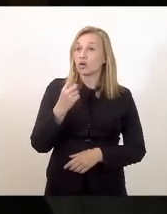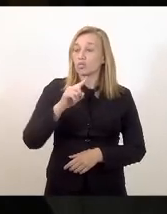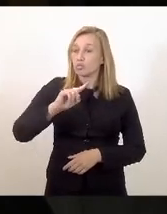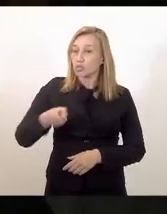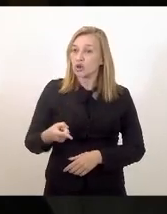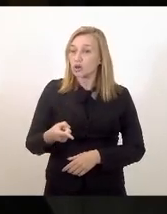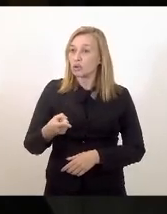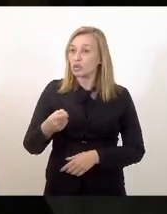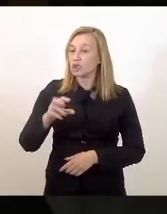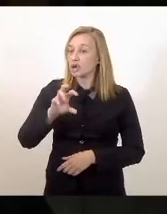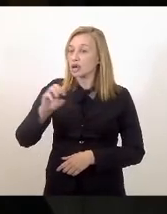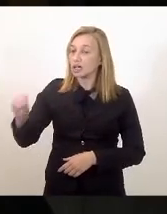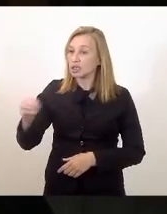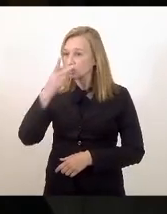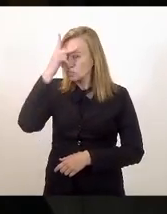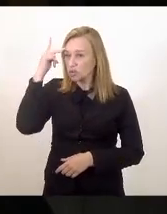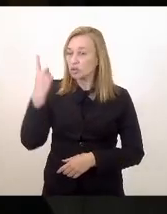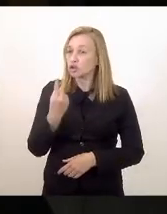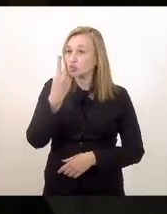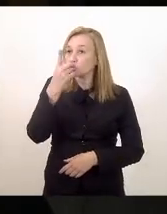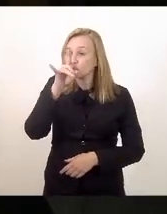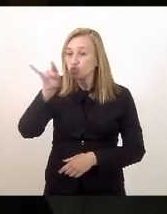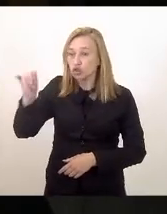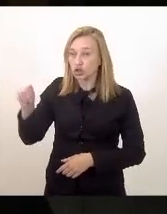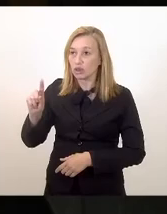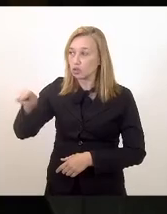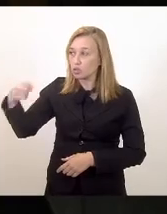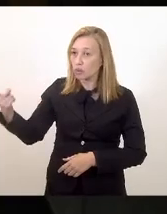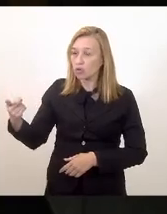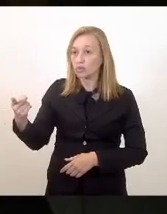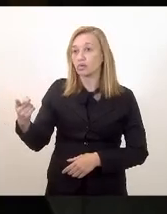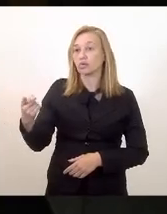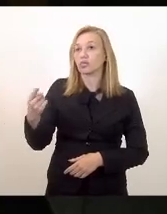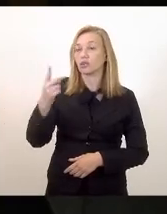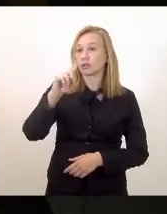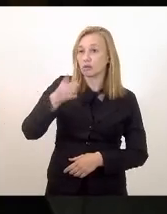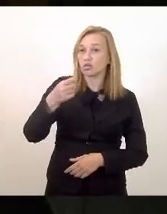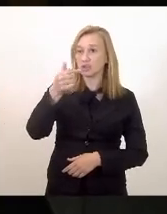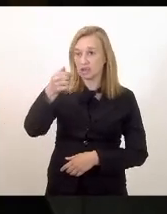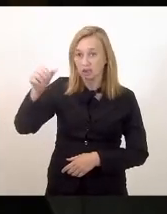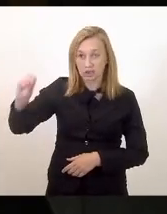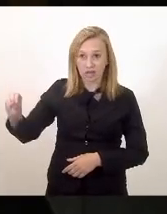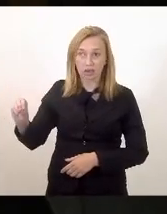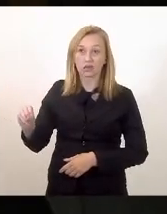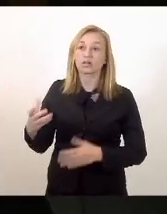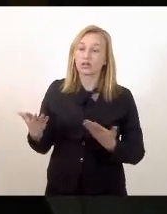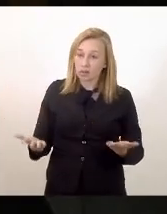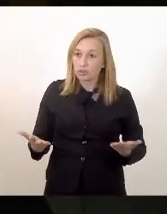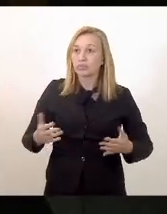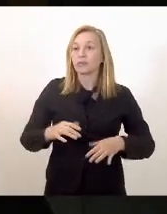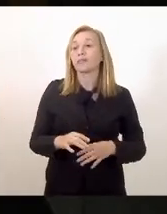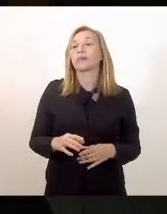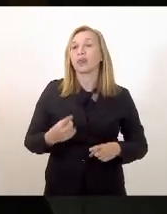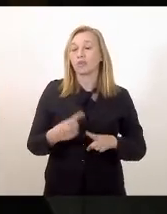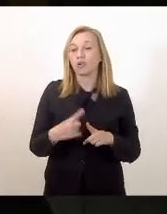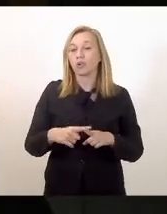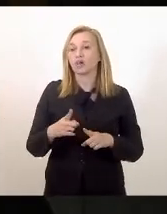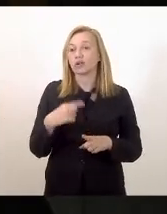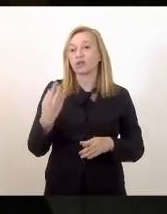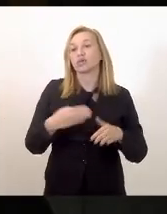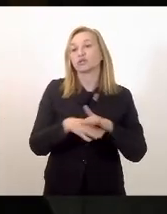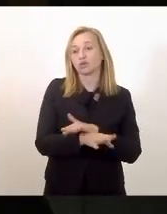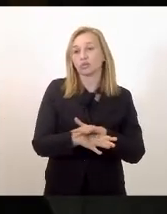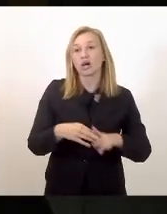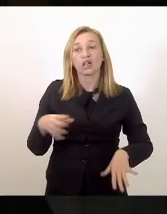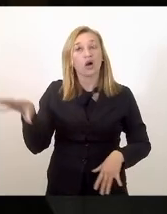1.500 pessoas e no outro dia 1.700. Se fôssemos um estado com a população do país, porque a gente está mais acostumada